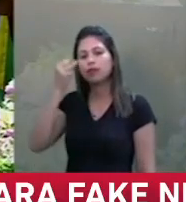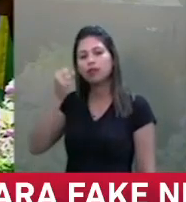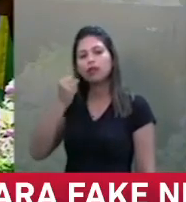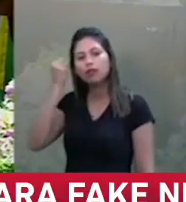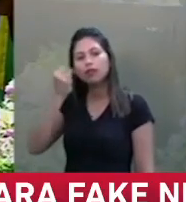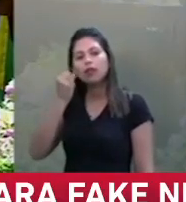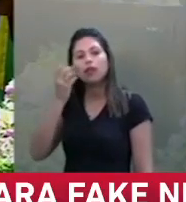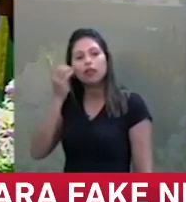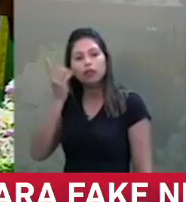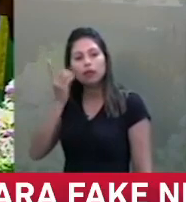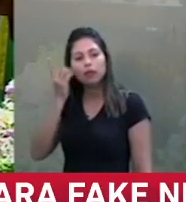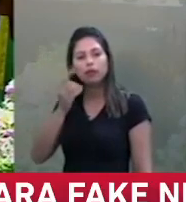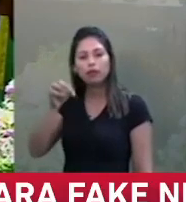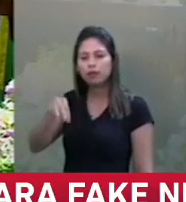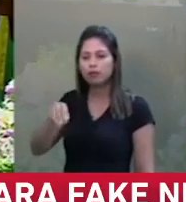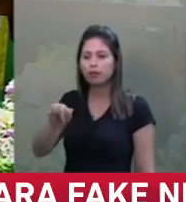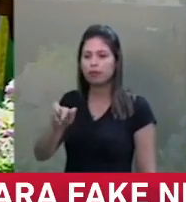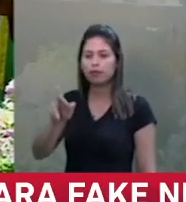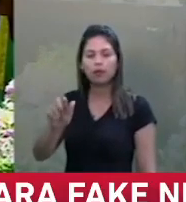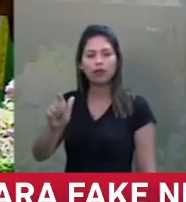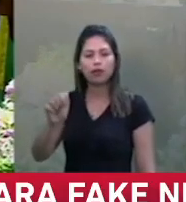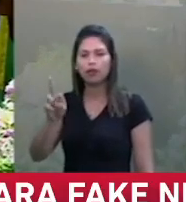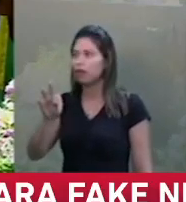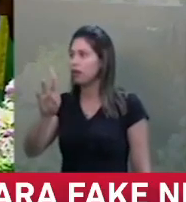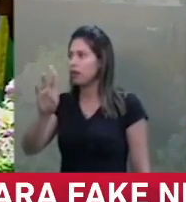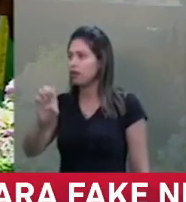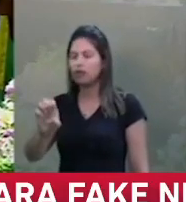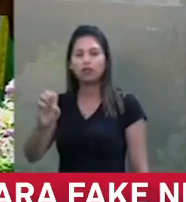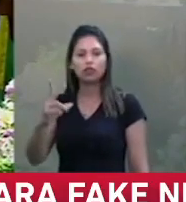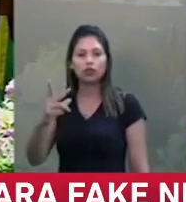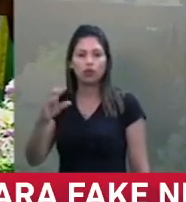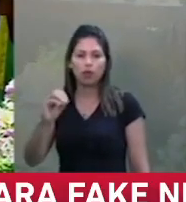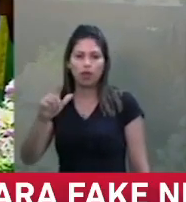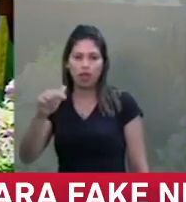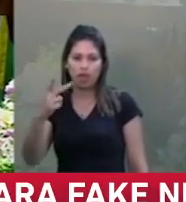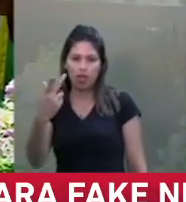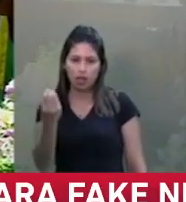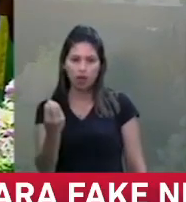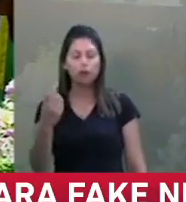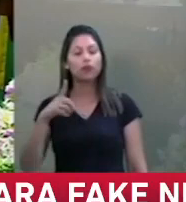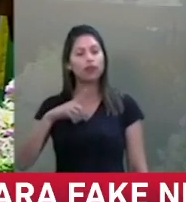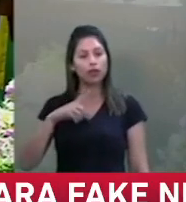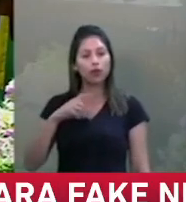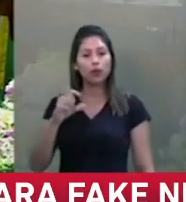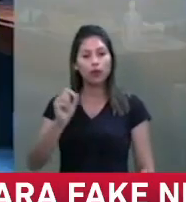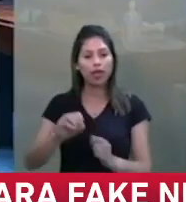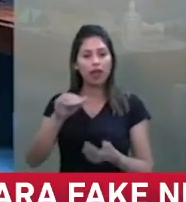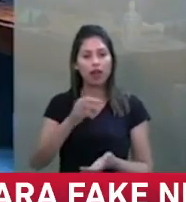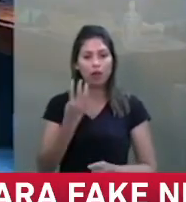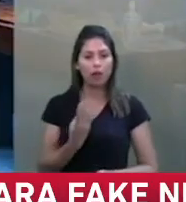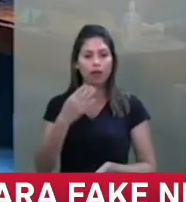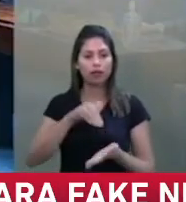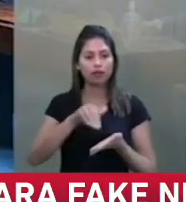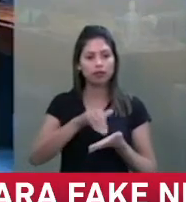sobre combustíveis, energia, comunicações e transporte. O projeto original aprovado lá pelo Congresso Nacional previa que